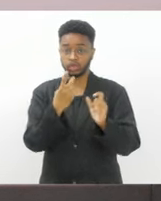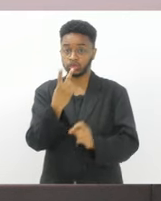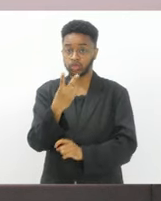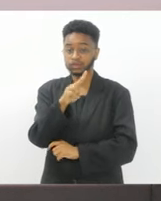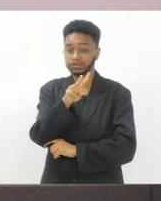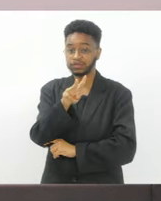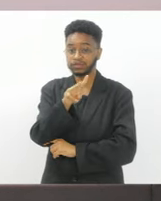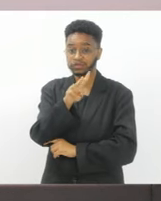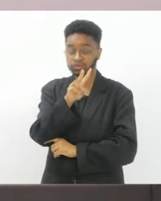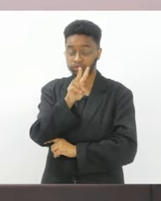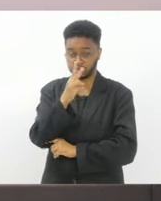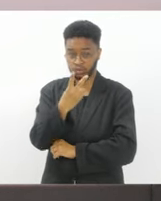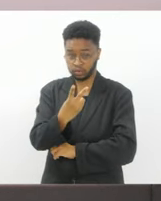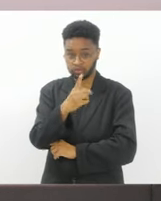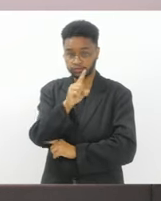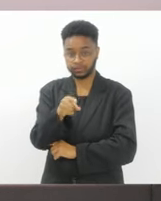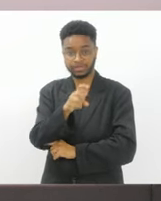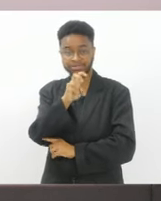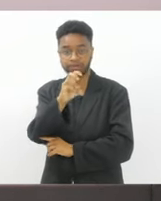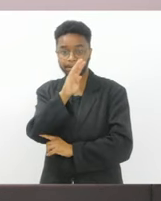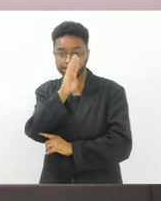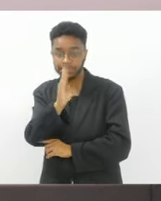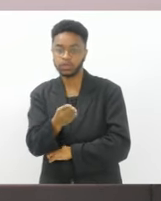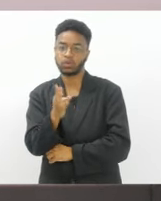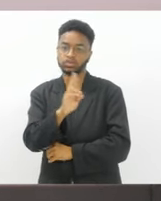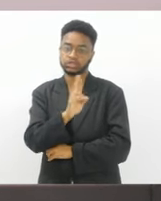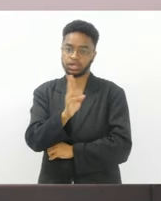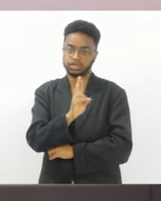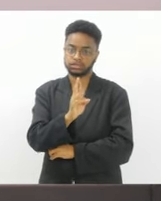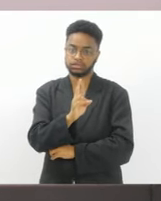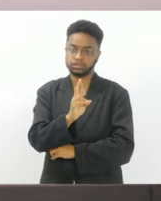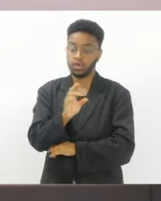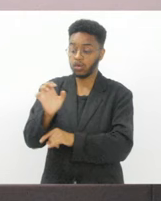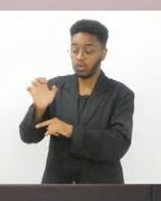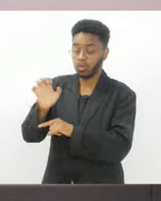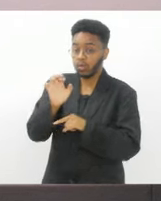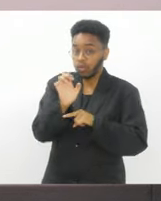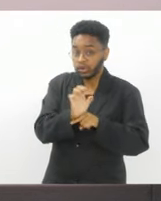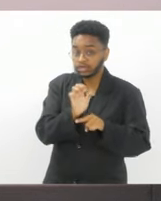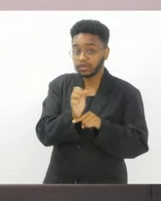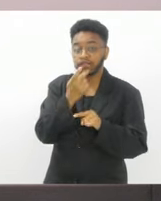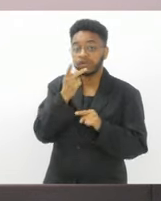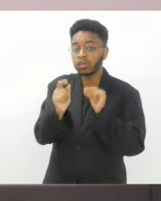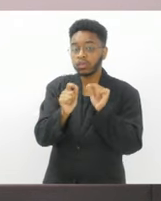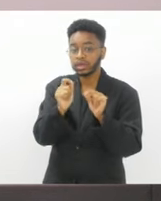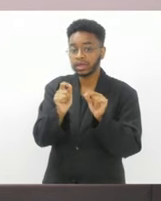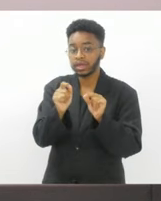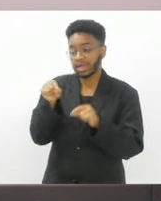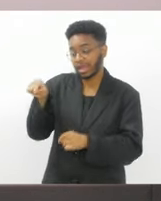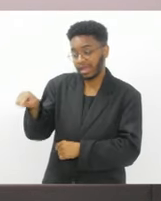bilhões de reais, enquanto o Estado diz que